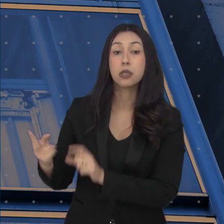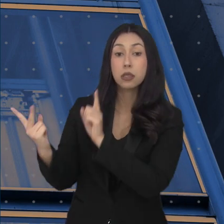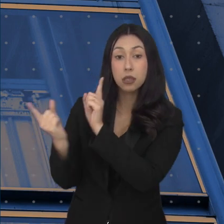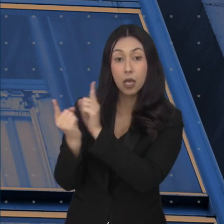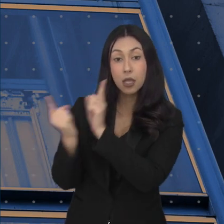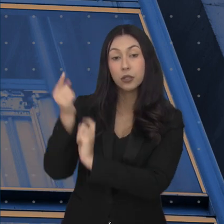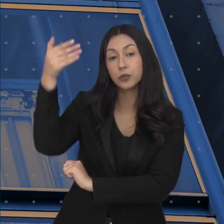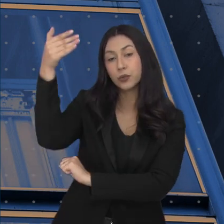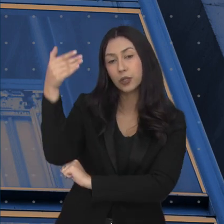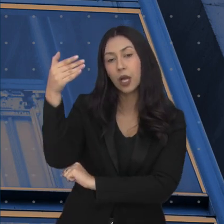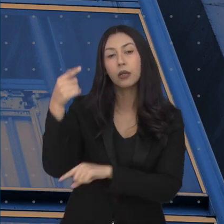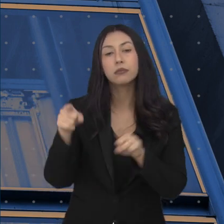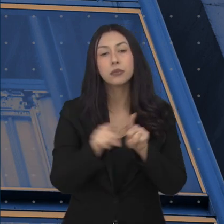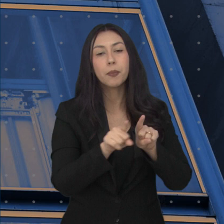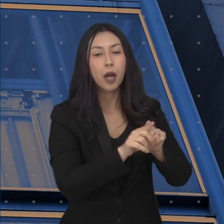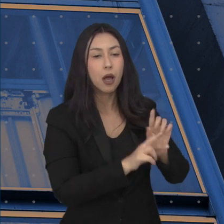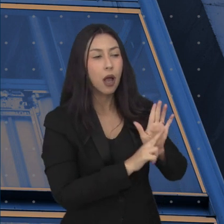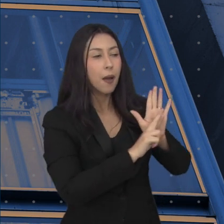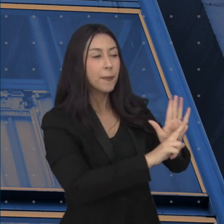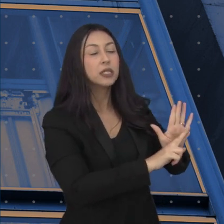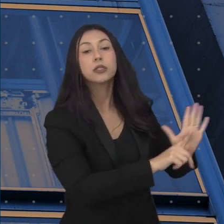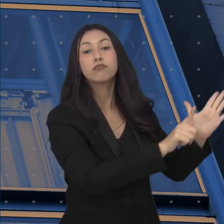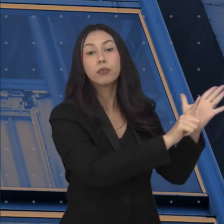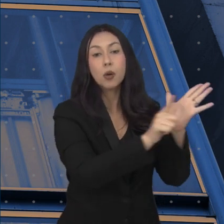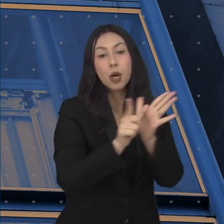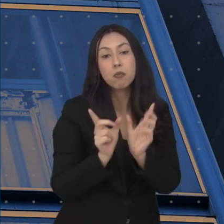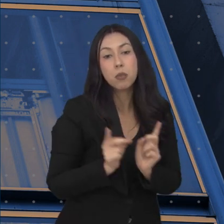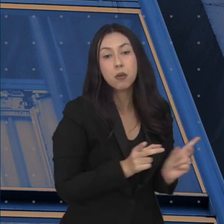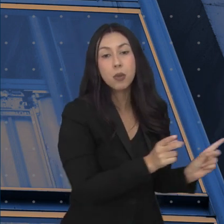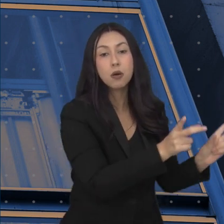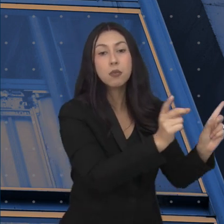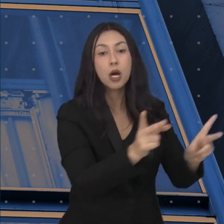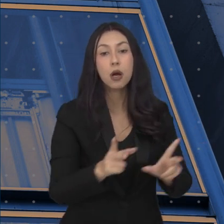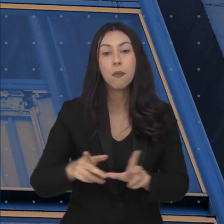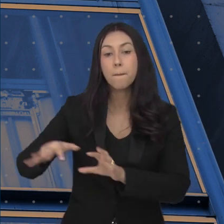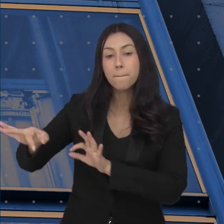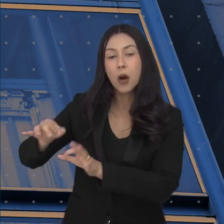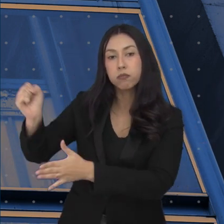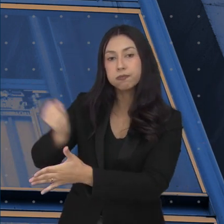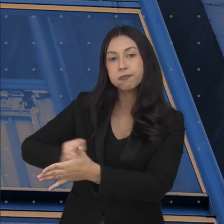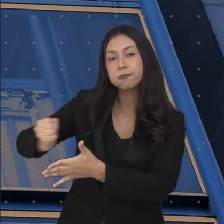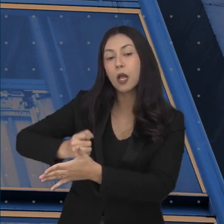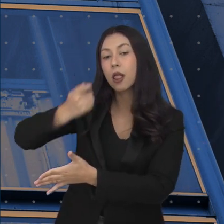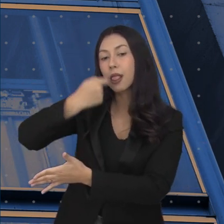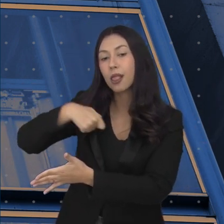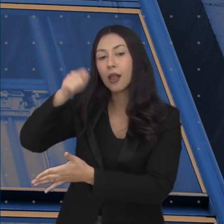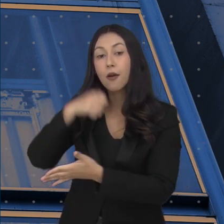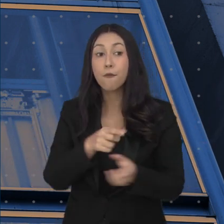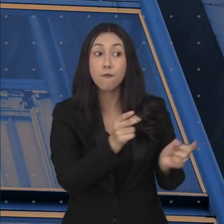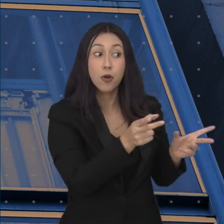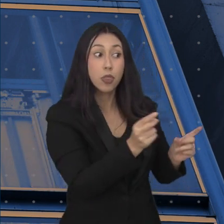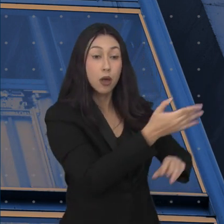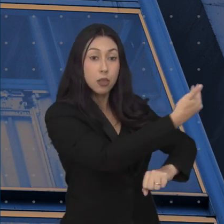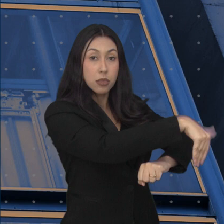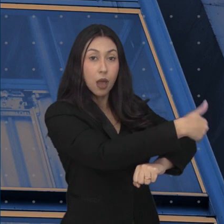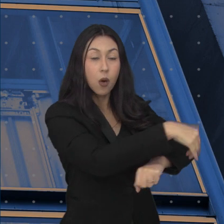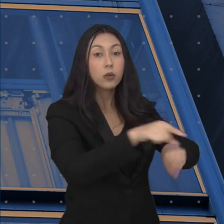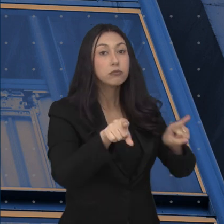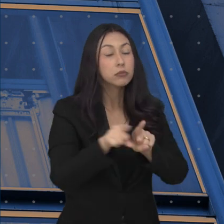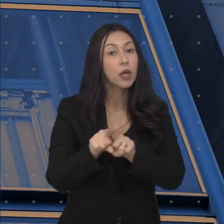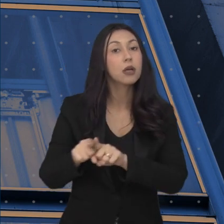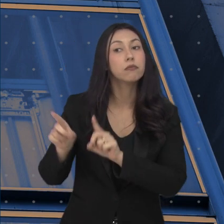hotel, representante comercial autônomo, trabalhador de fabricação de sorvetes, vendedor porta a porta e